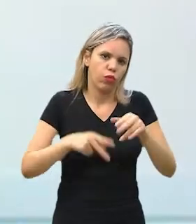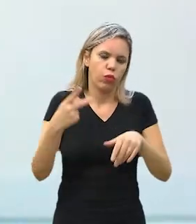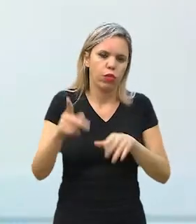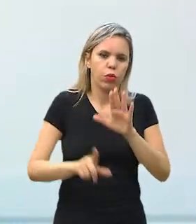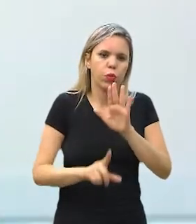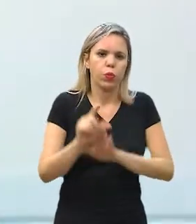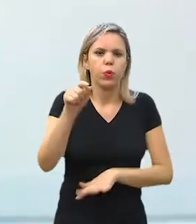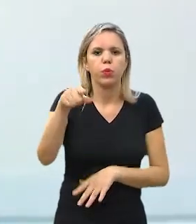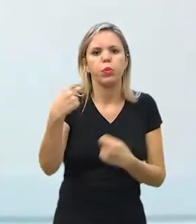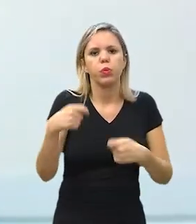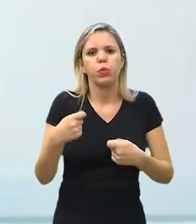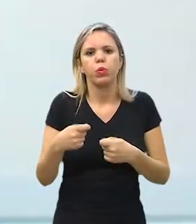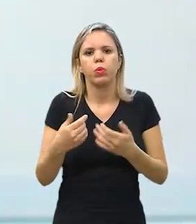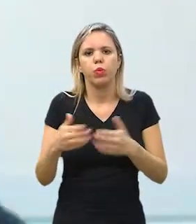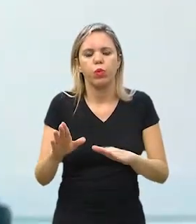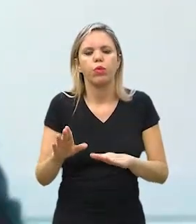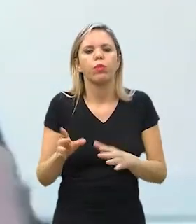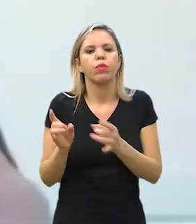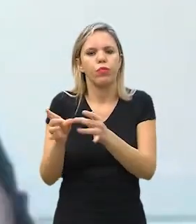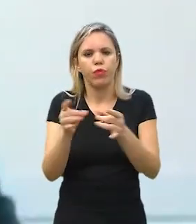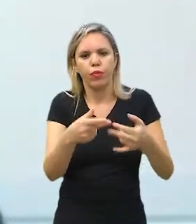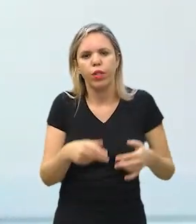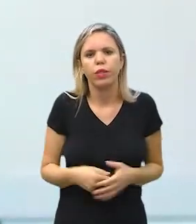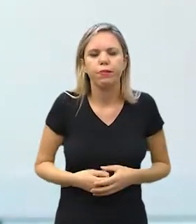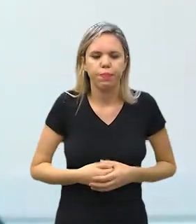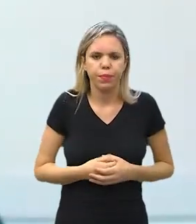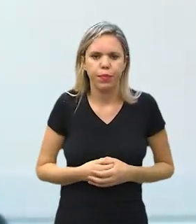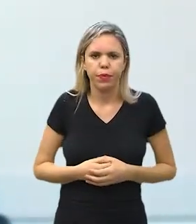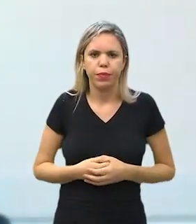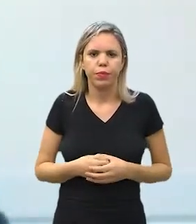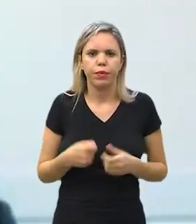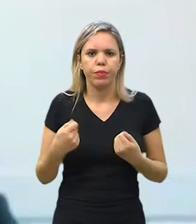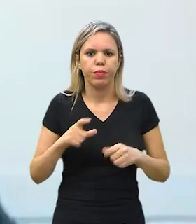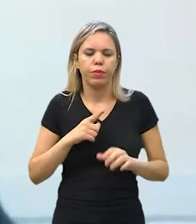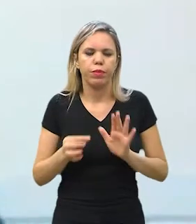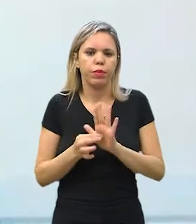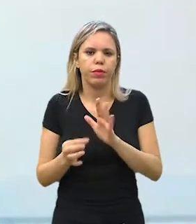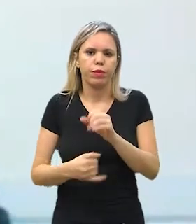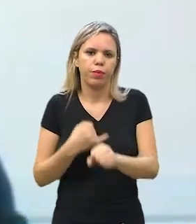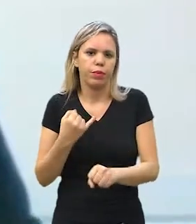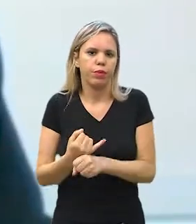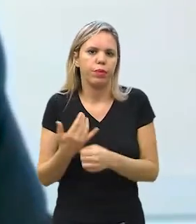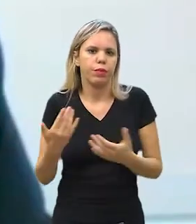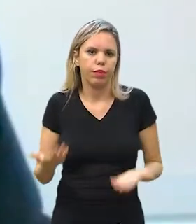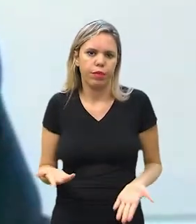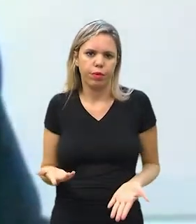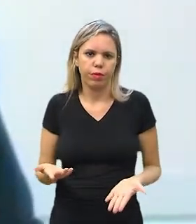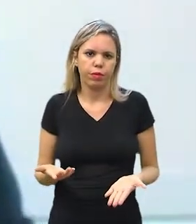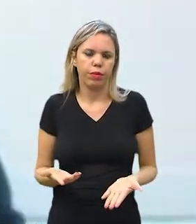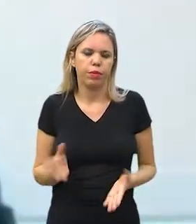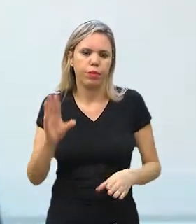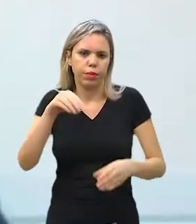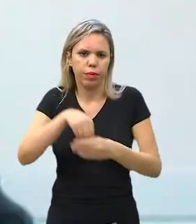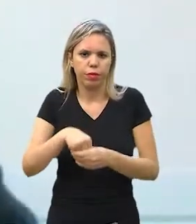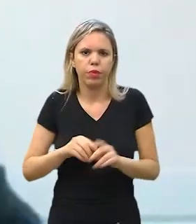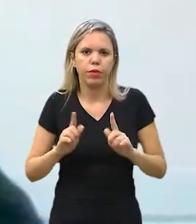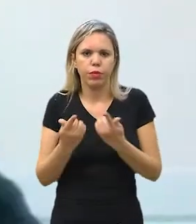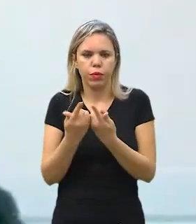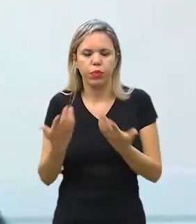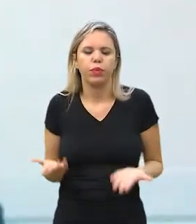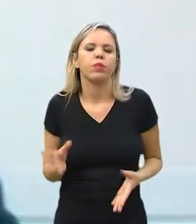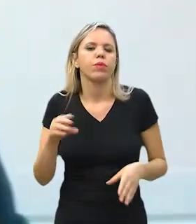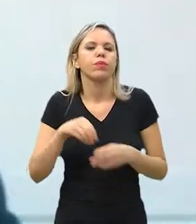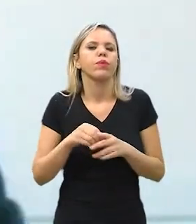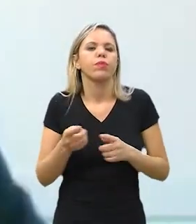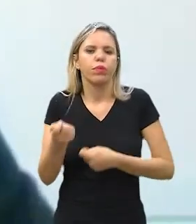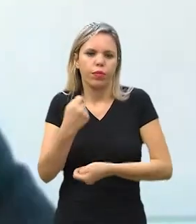Pô, você quer diversificar o seu faturamento? Você precisa abrir mais um canal de venda. Então, você precisa ter um posicionamento online. Foi então